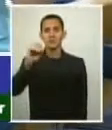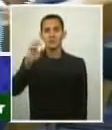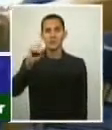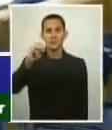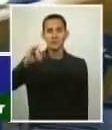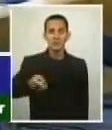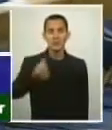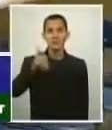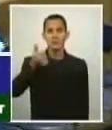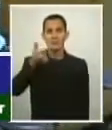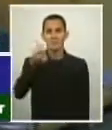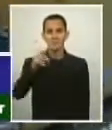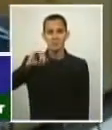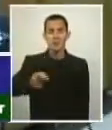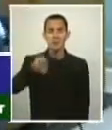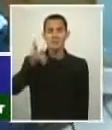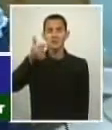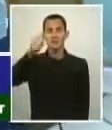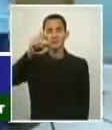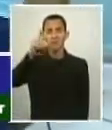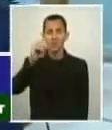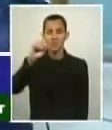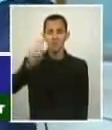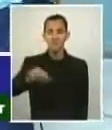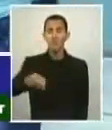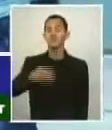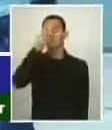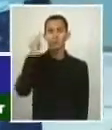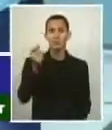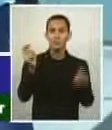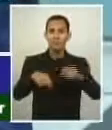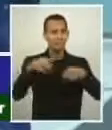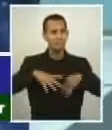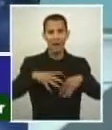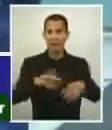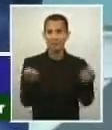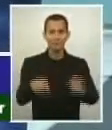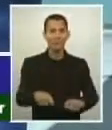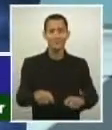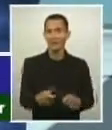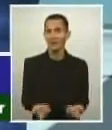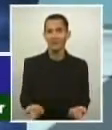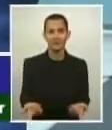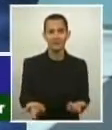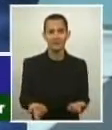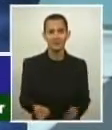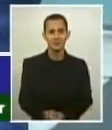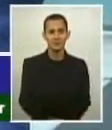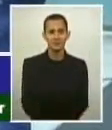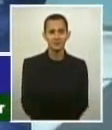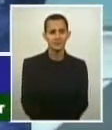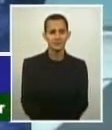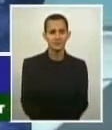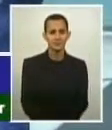120 milhões 150 milhões de indivíduos e dá uma praça que comporte isso